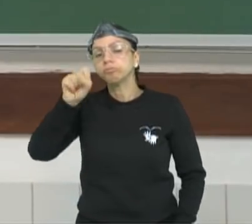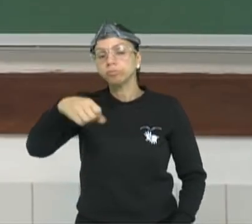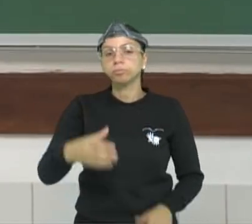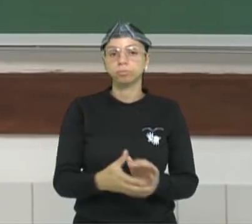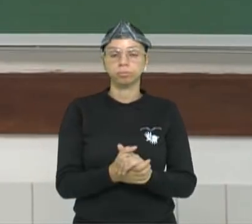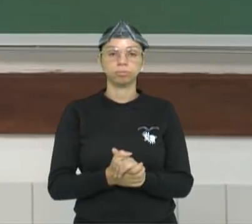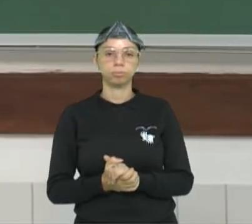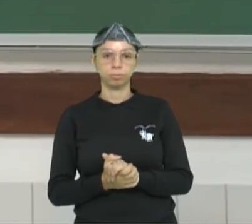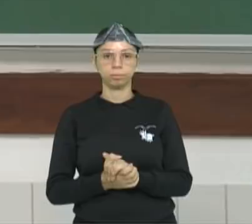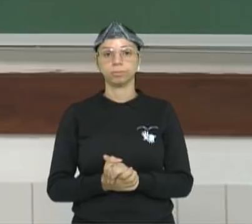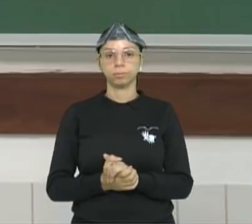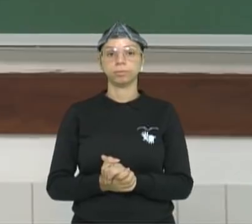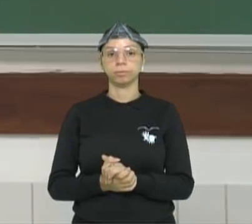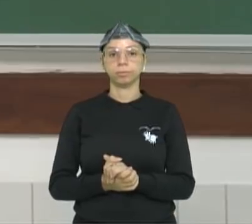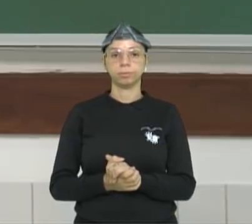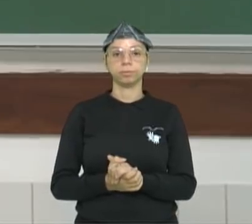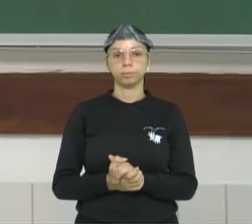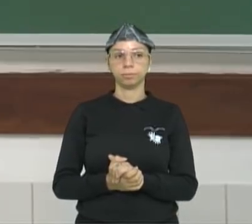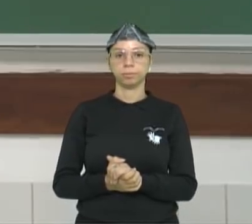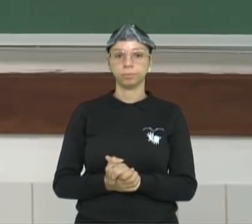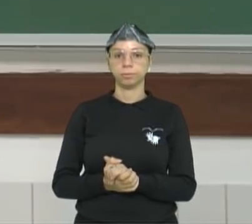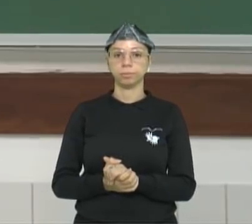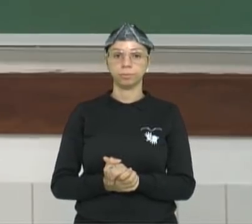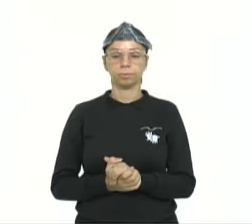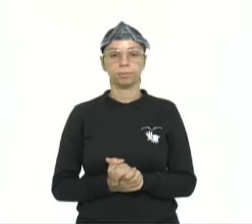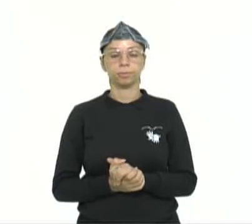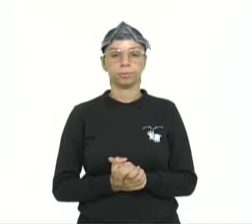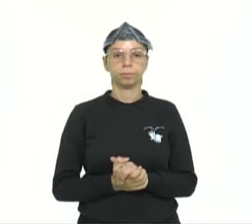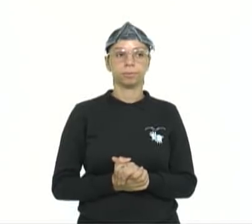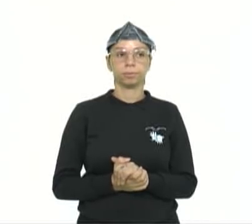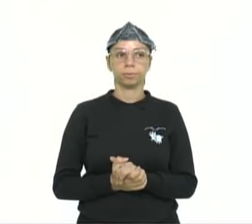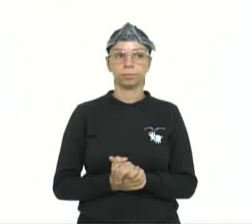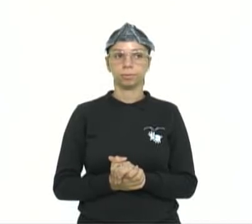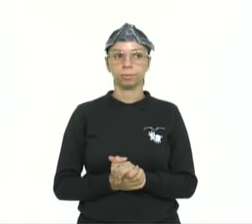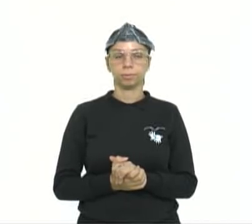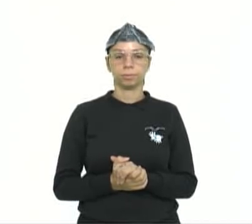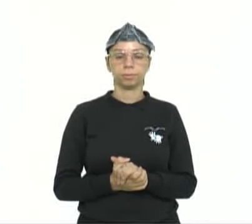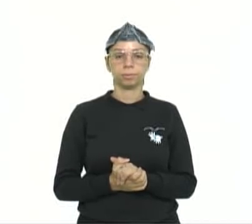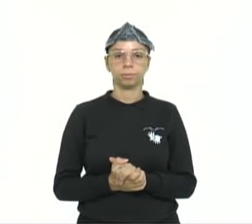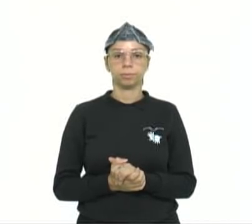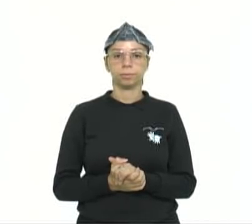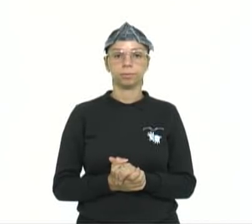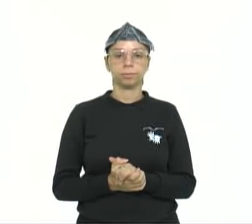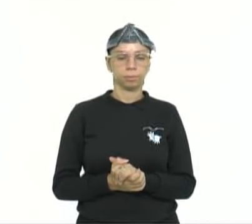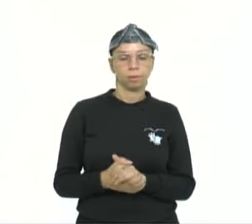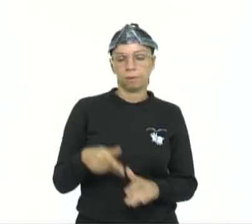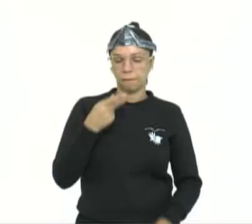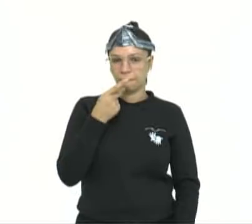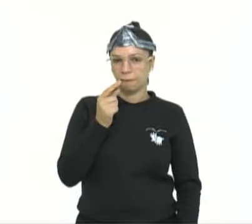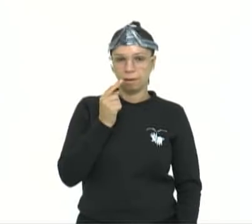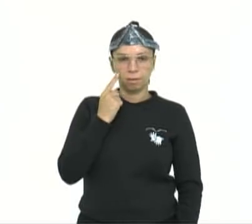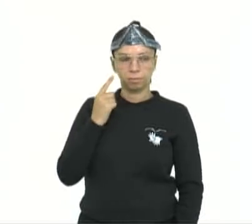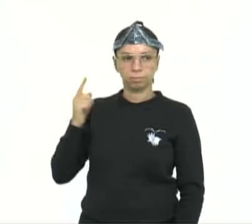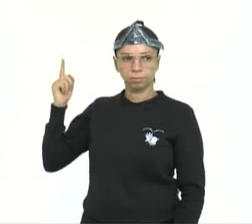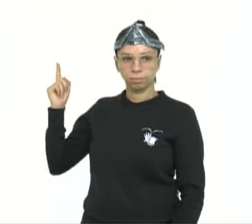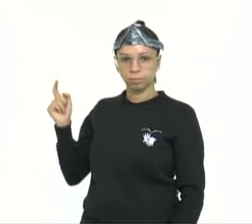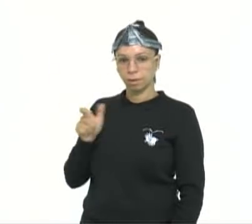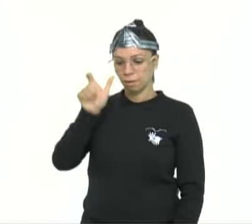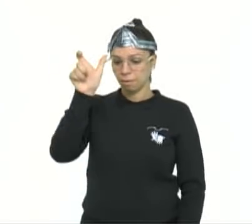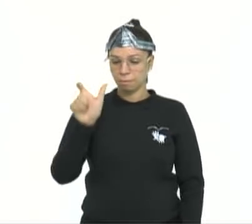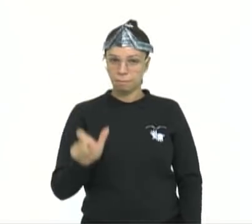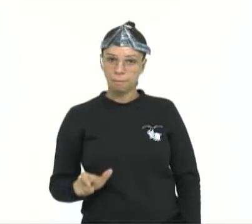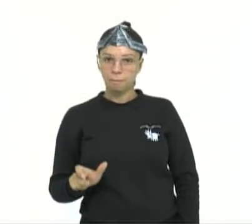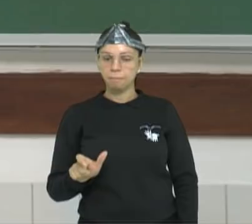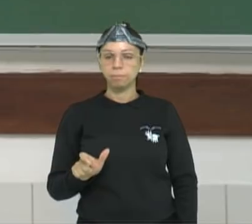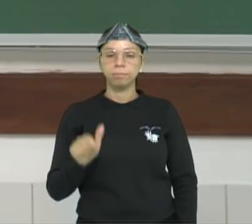tudo certinho, ok? E vamos lá, let's go! Meet André Kellyman. Será que você já ouviu falar nessa pessoa? Presta